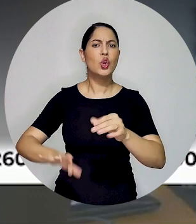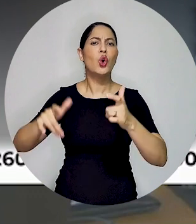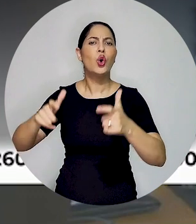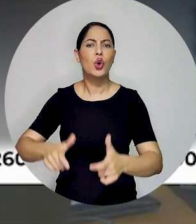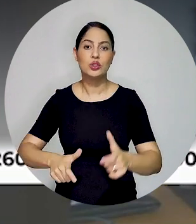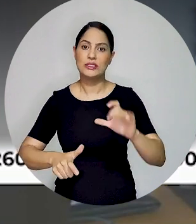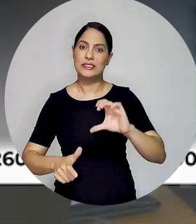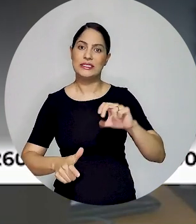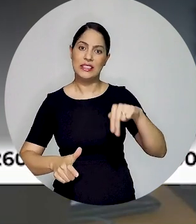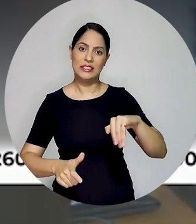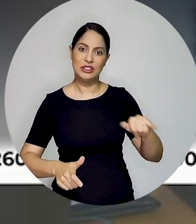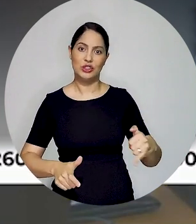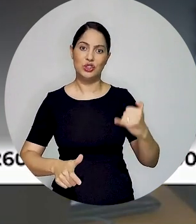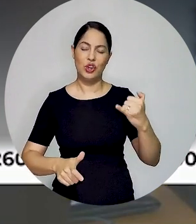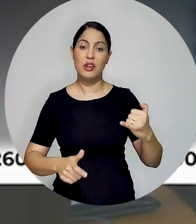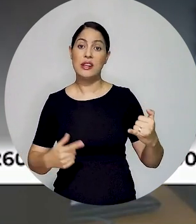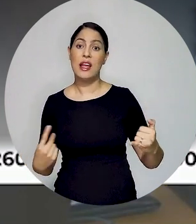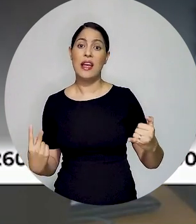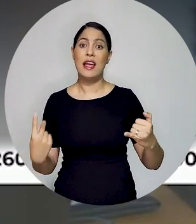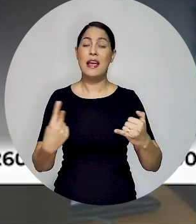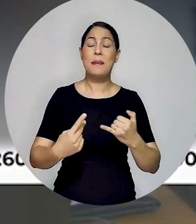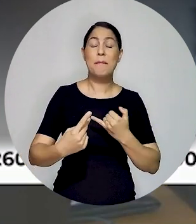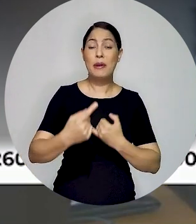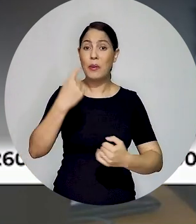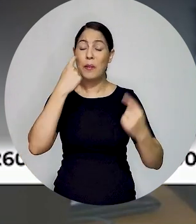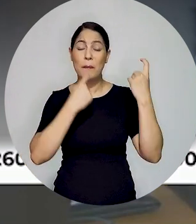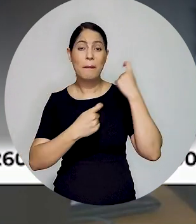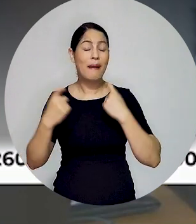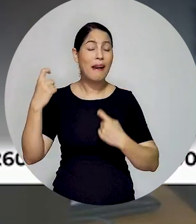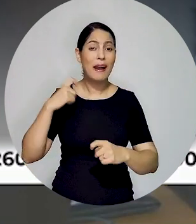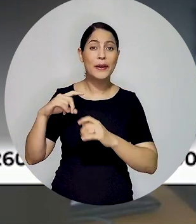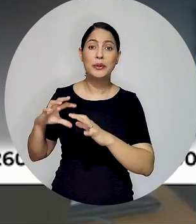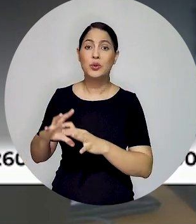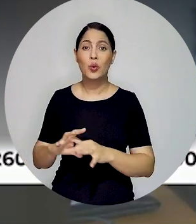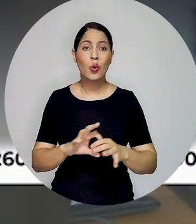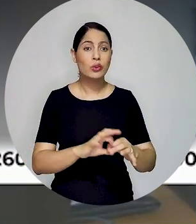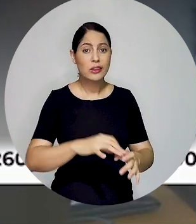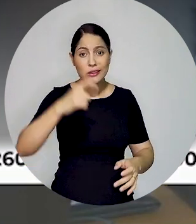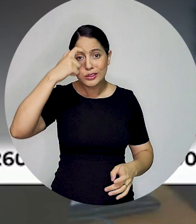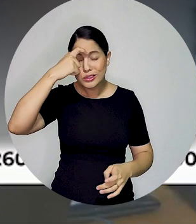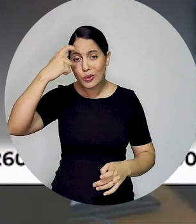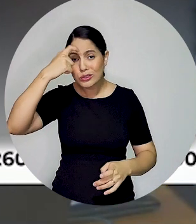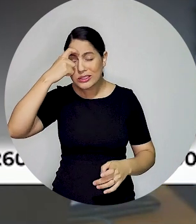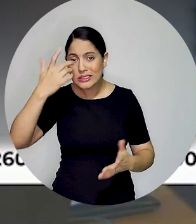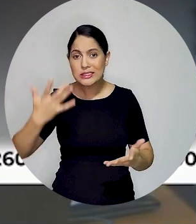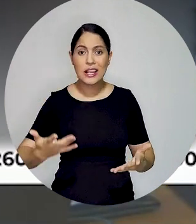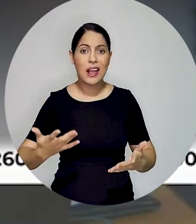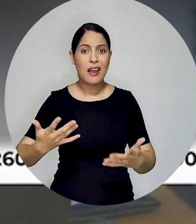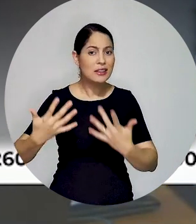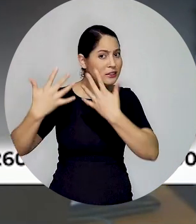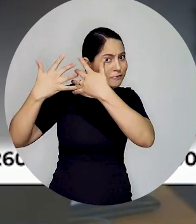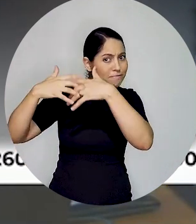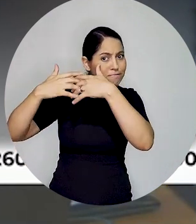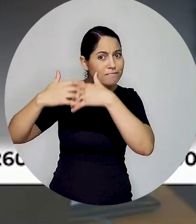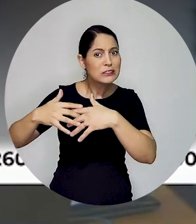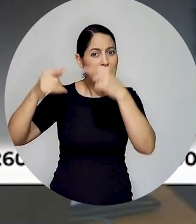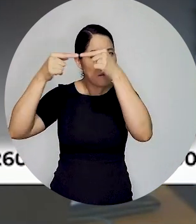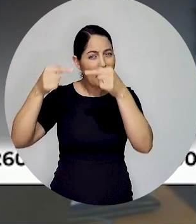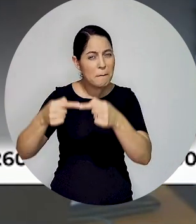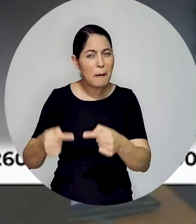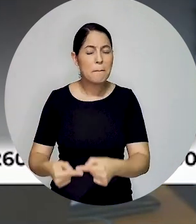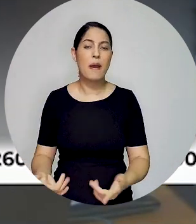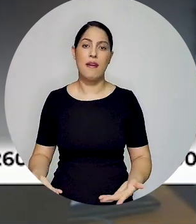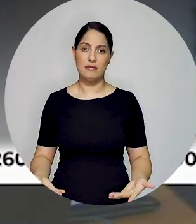as representações do judiciário brasileiro no CNJ preocupados com o bom senso e a razão quando se trata